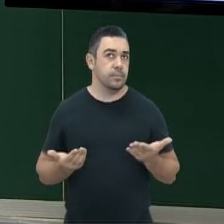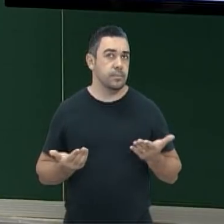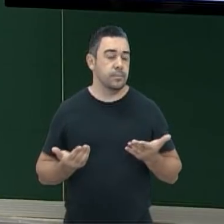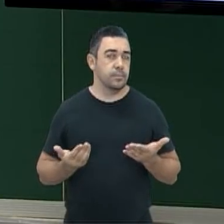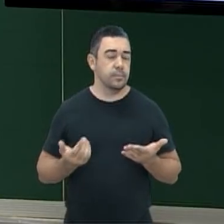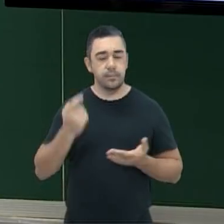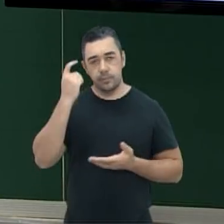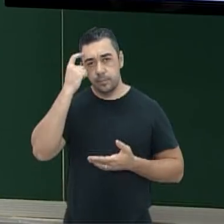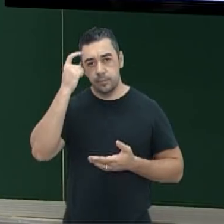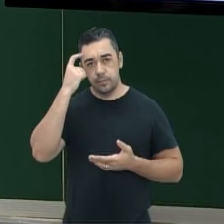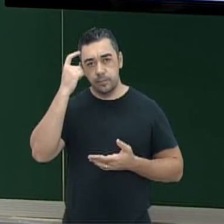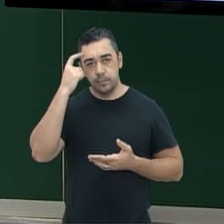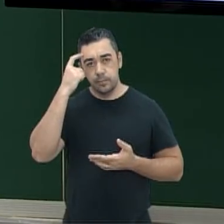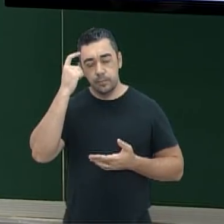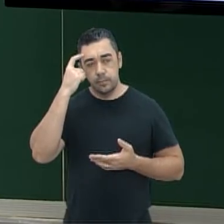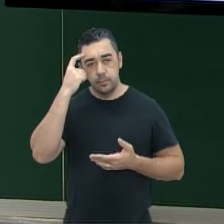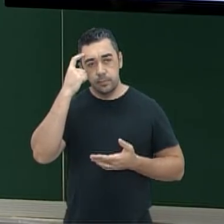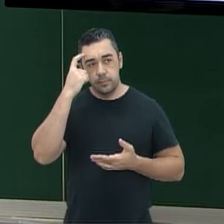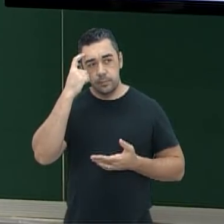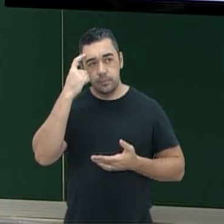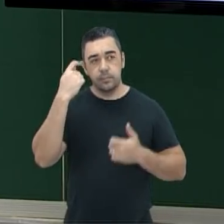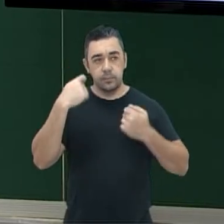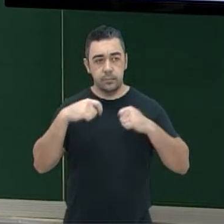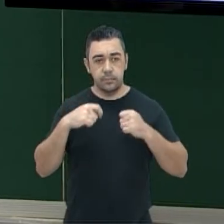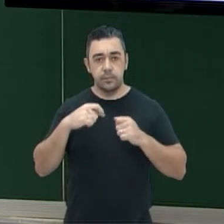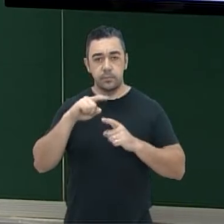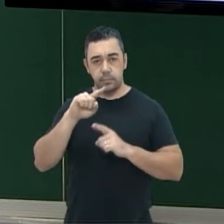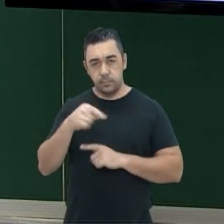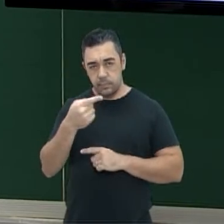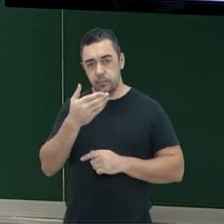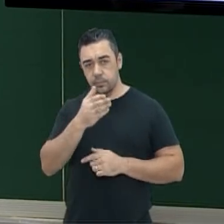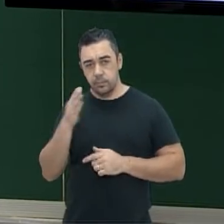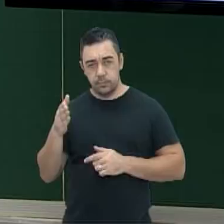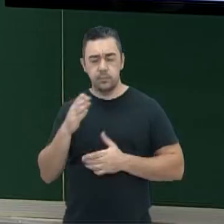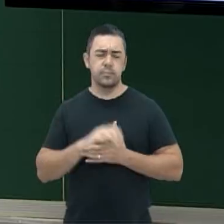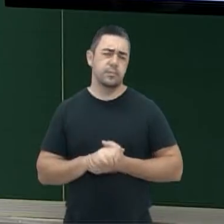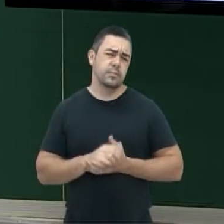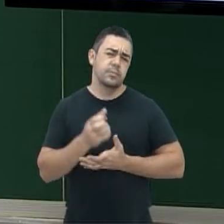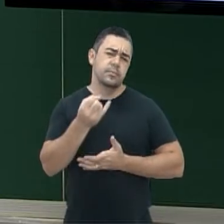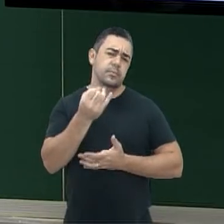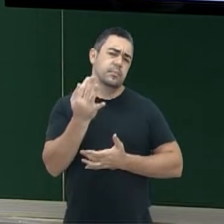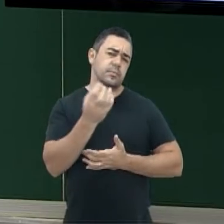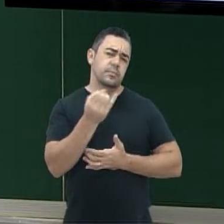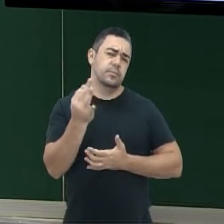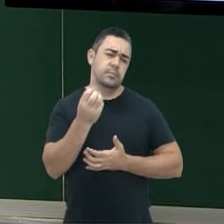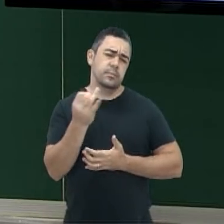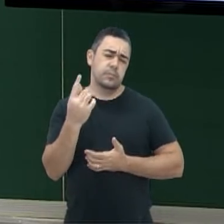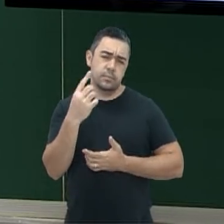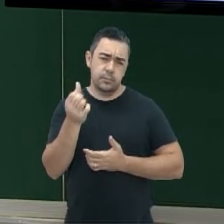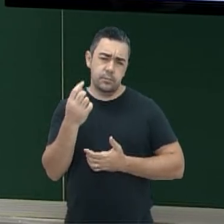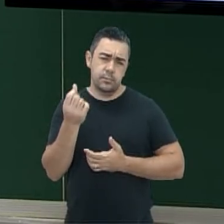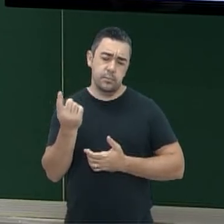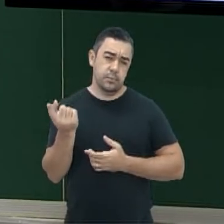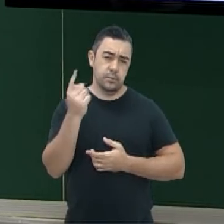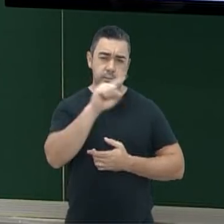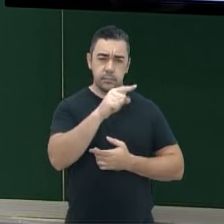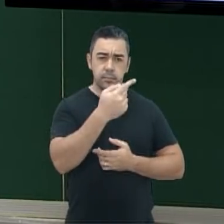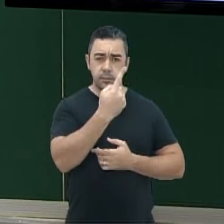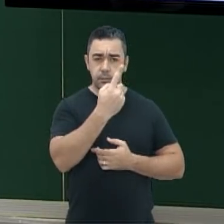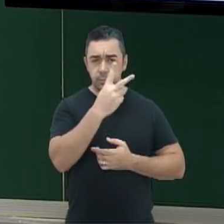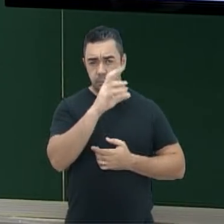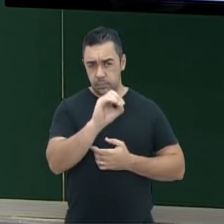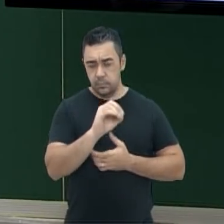se eu estou indo para a casa dos décimos, eu tenho que acrescentar a vírgula ali. Quantas vezes o 16 vai caber dentro do